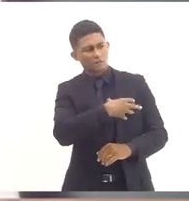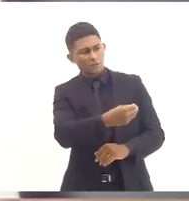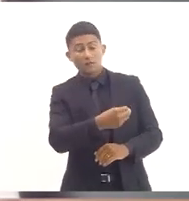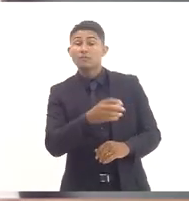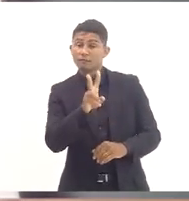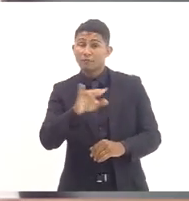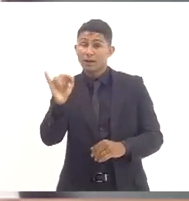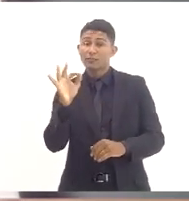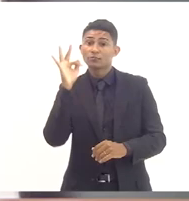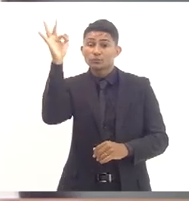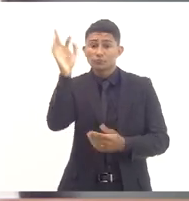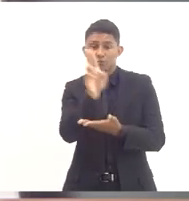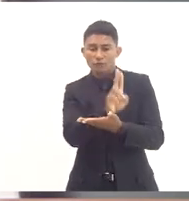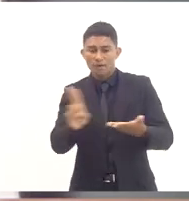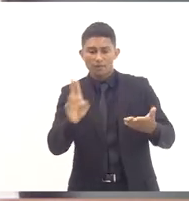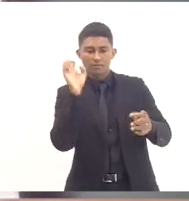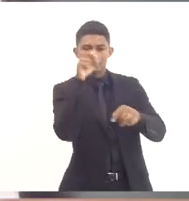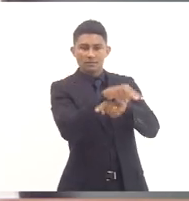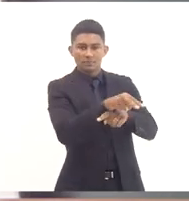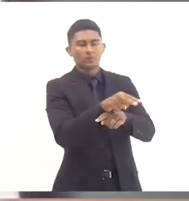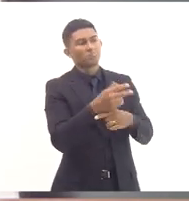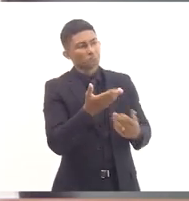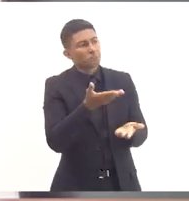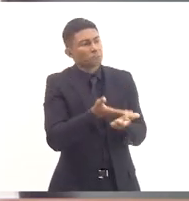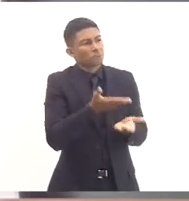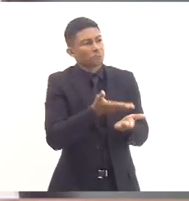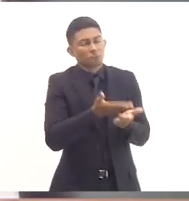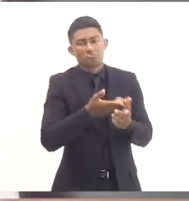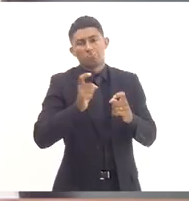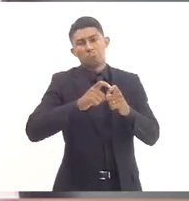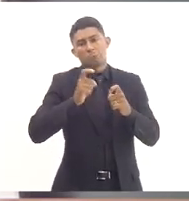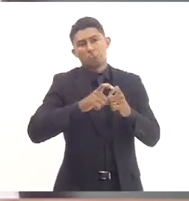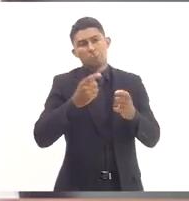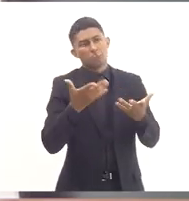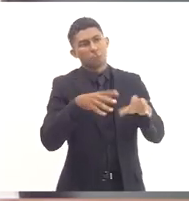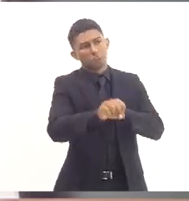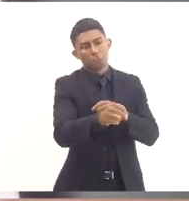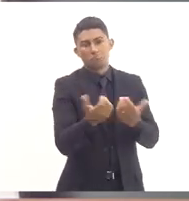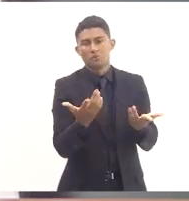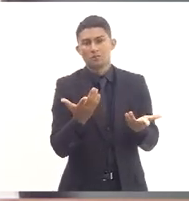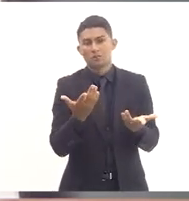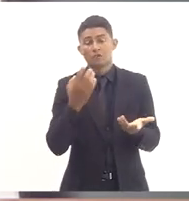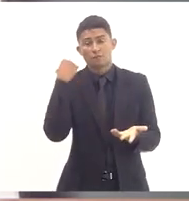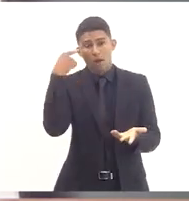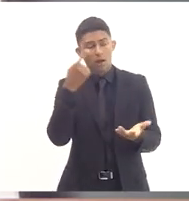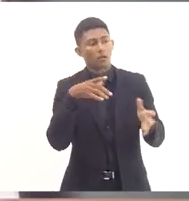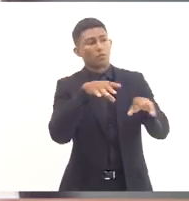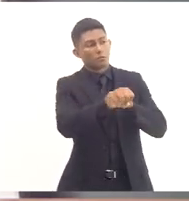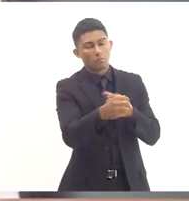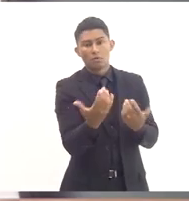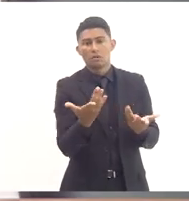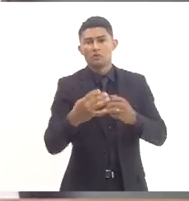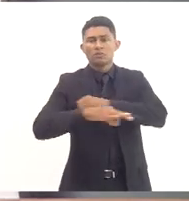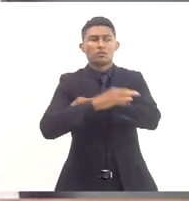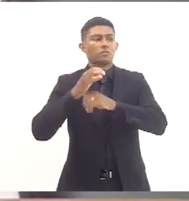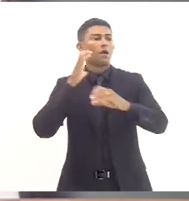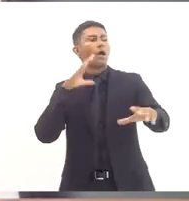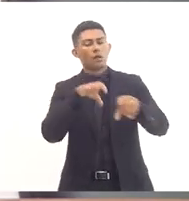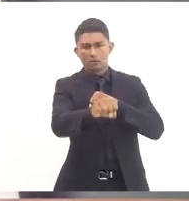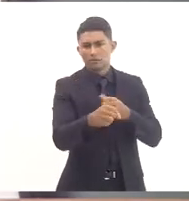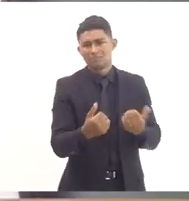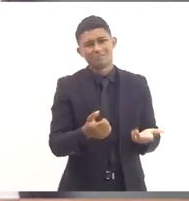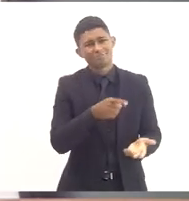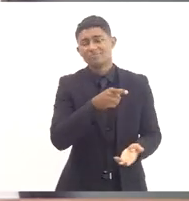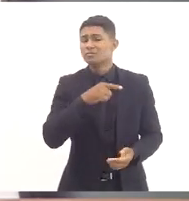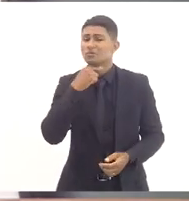universidade que ele vai ser um médico né ser um advogado sendo Engenheiro ele não tem condições né para isso